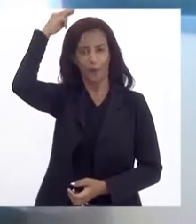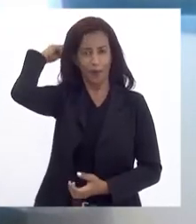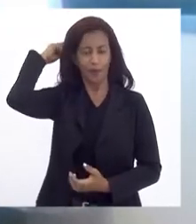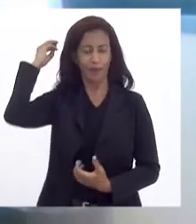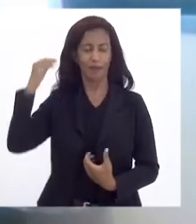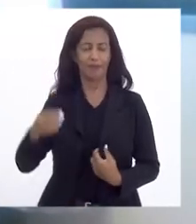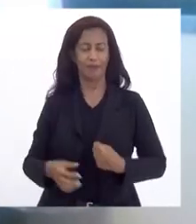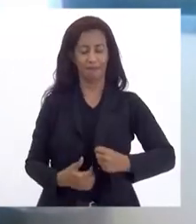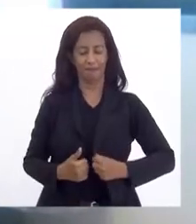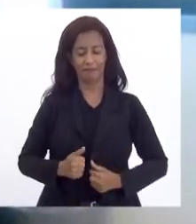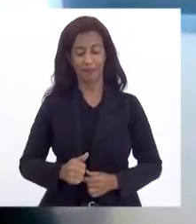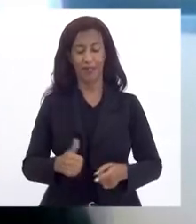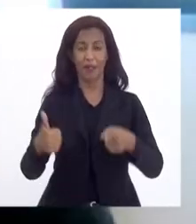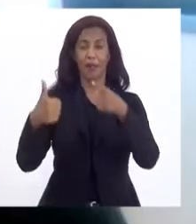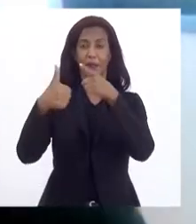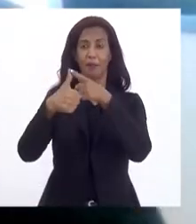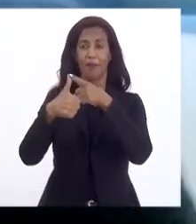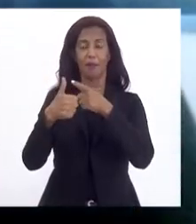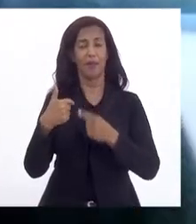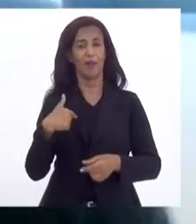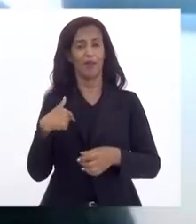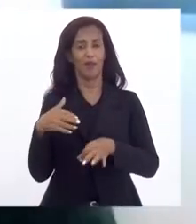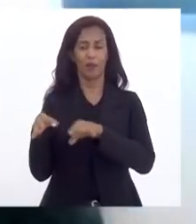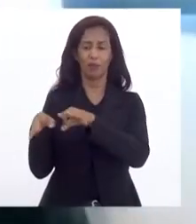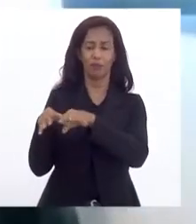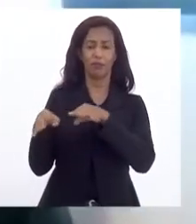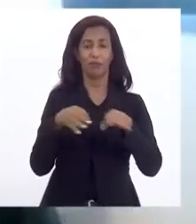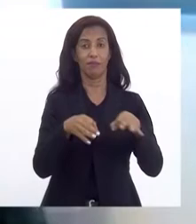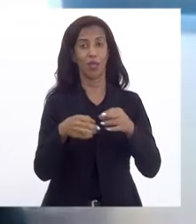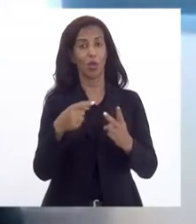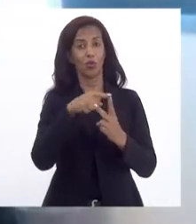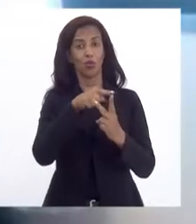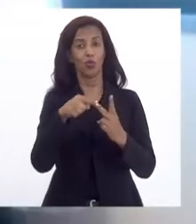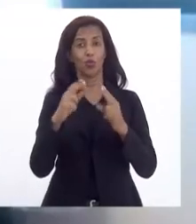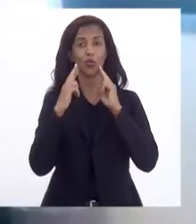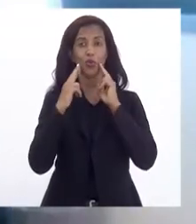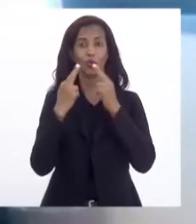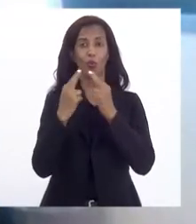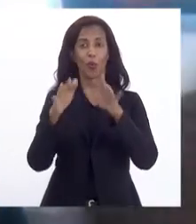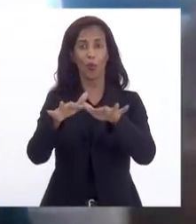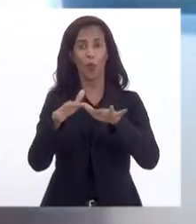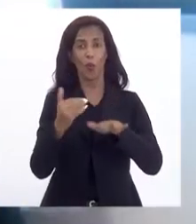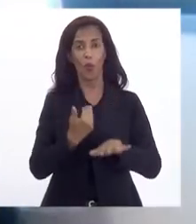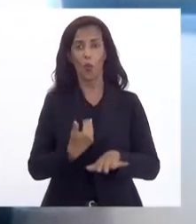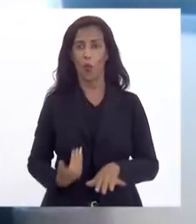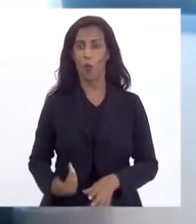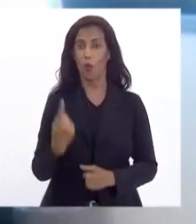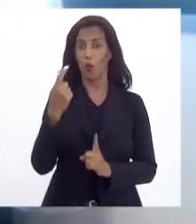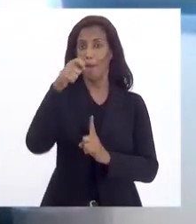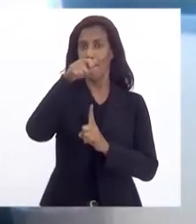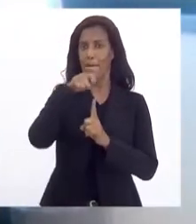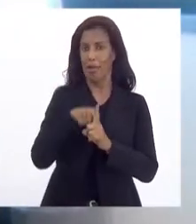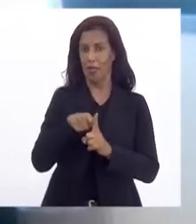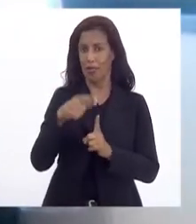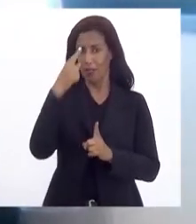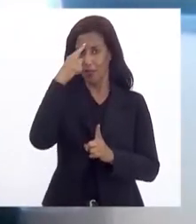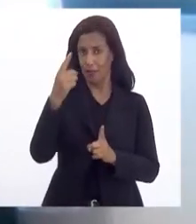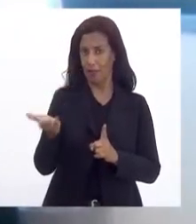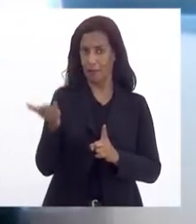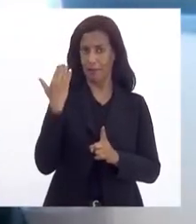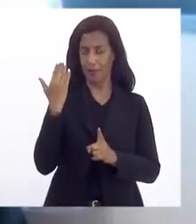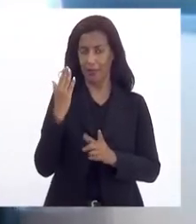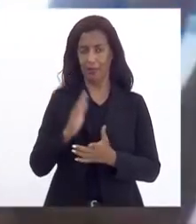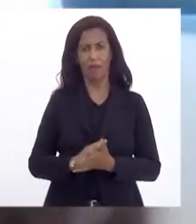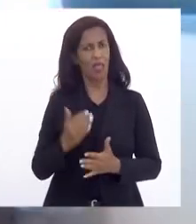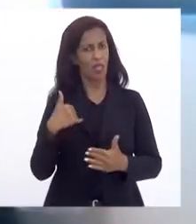esclarecer que eu mesmo organizo duas audiências públicas por mês, né? A mais recente foi na semana passada. Eu